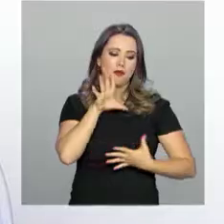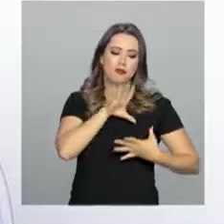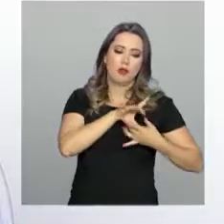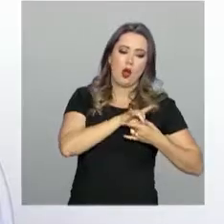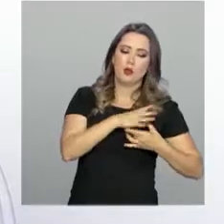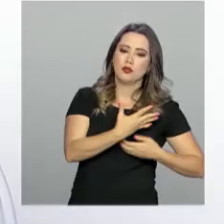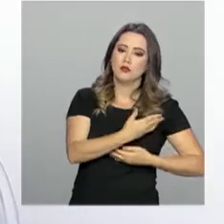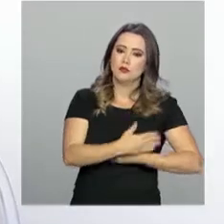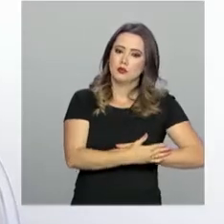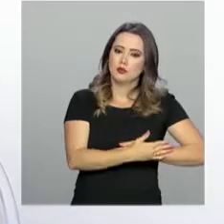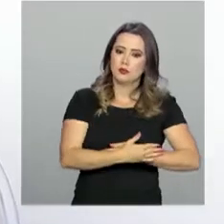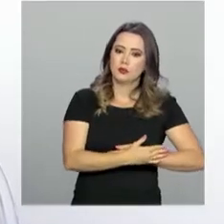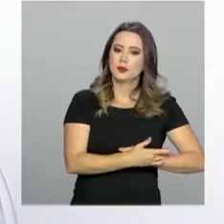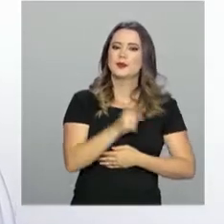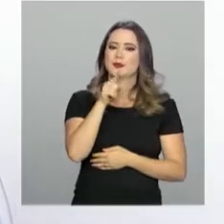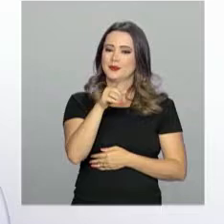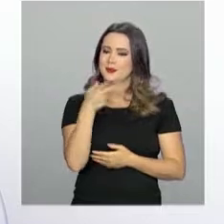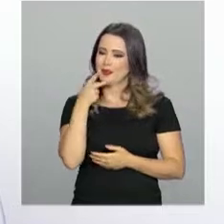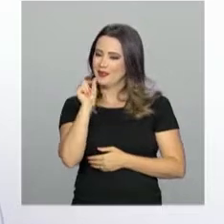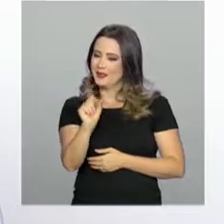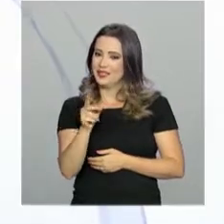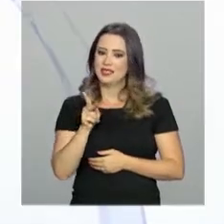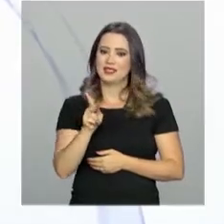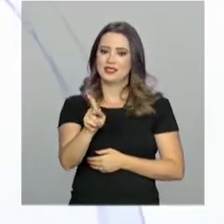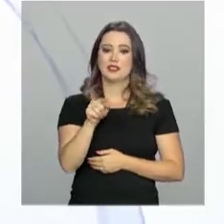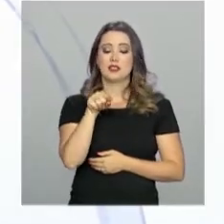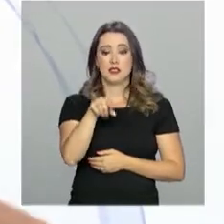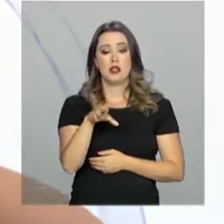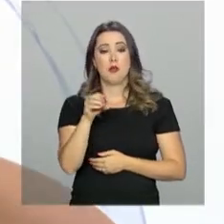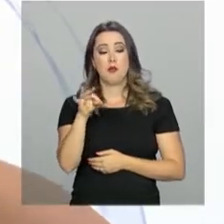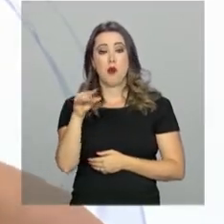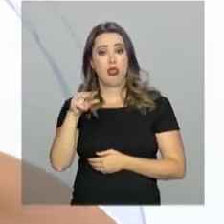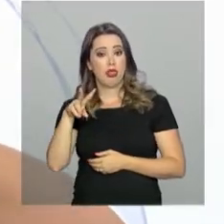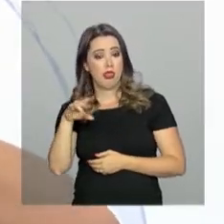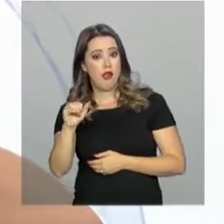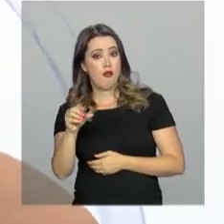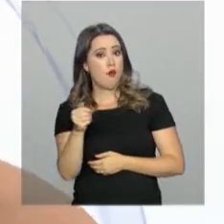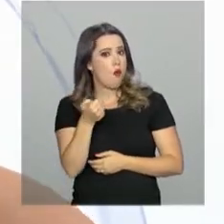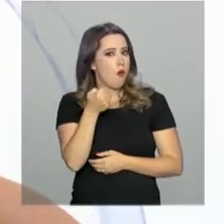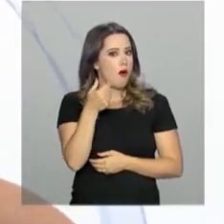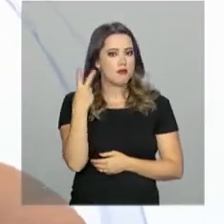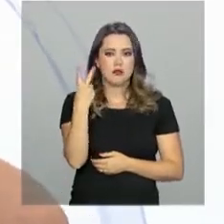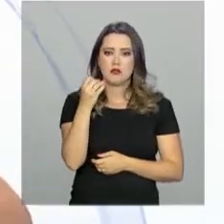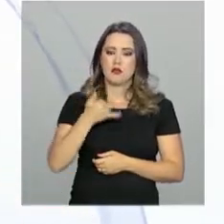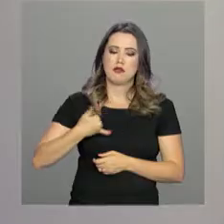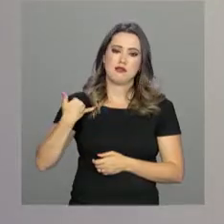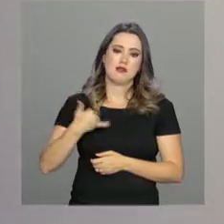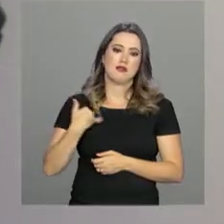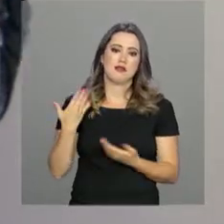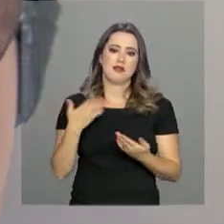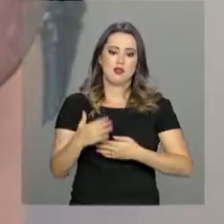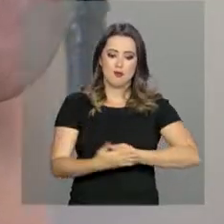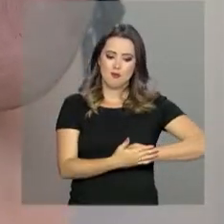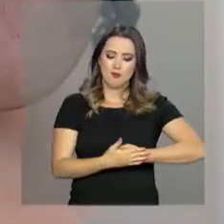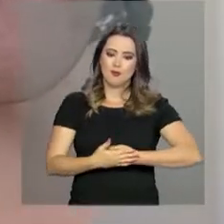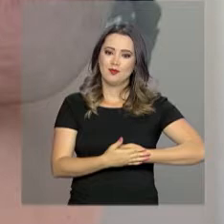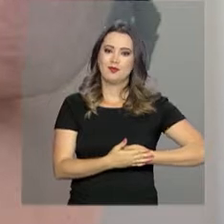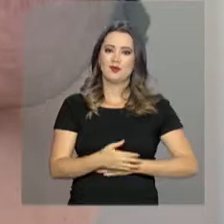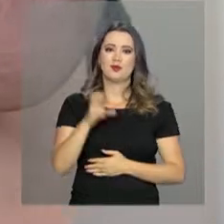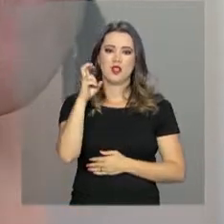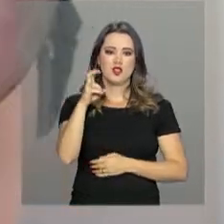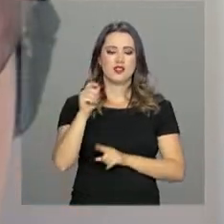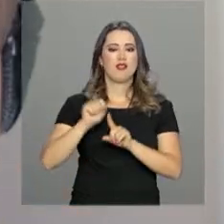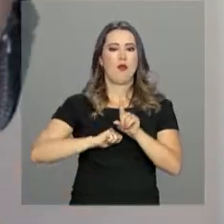a rafaela que o diga fez questão de que o tav uma massa até quase completar dois anos ea pequena martina de